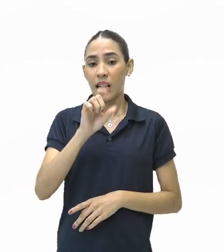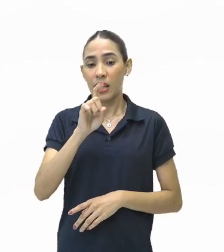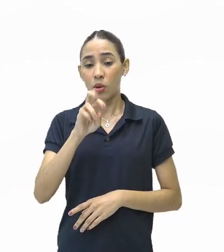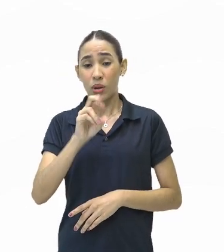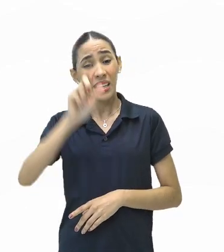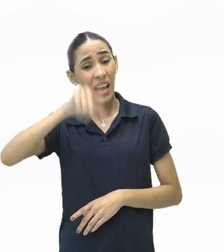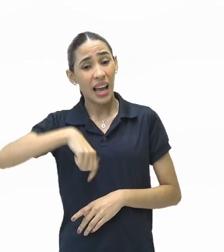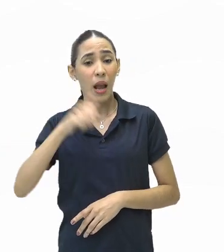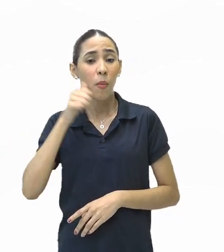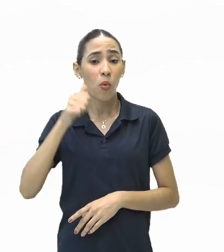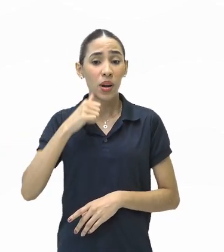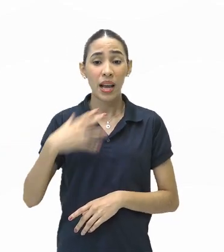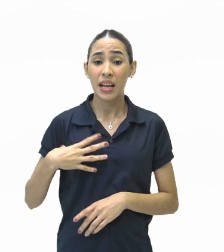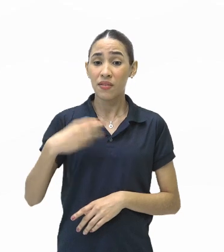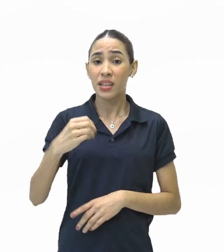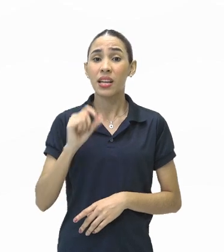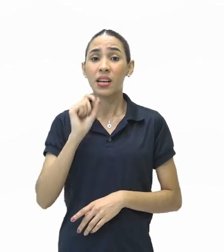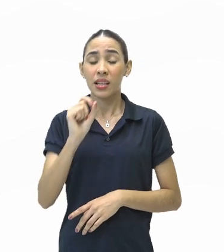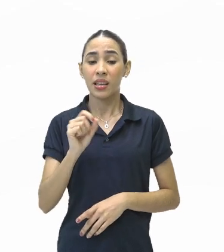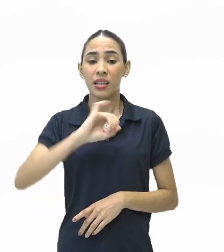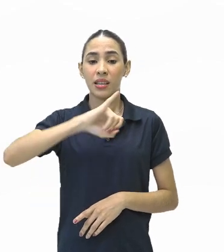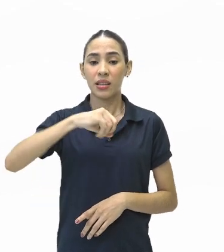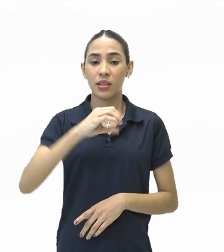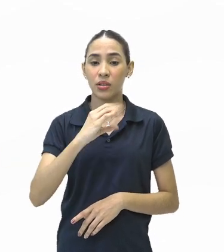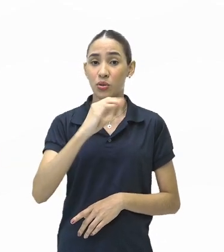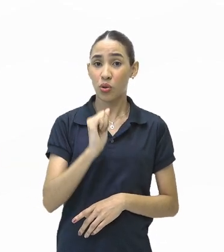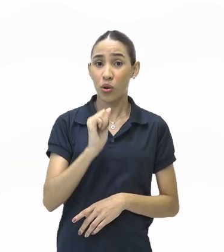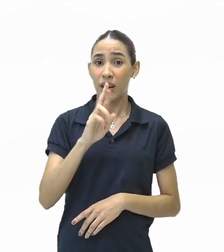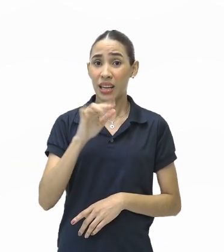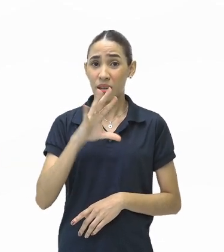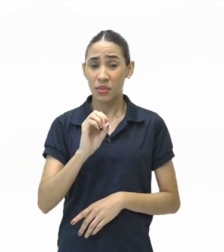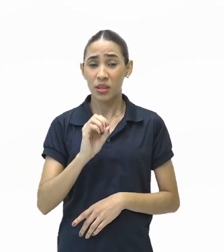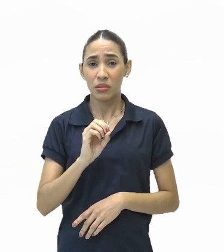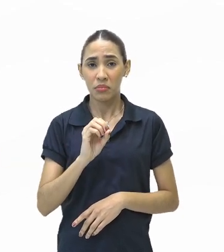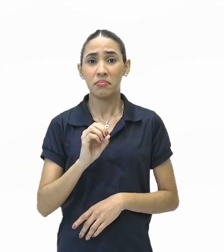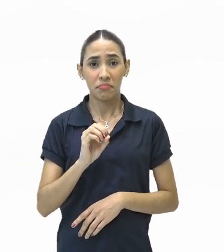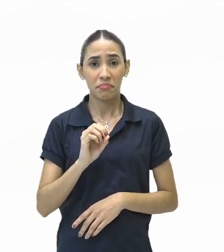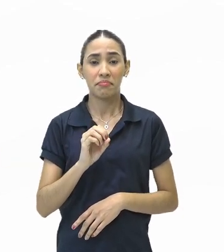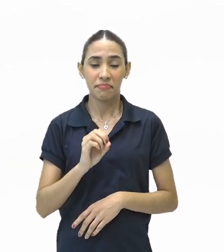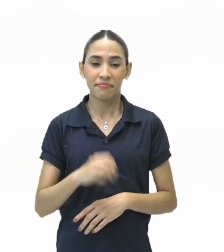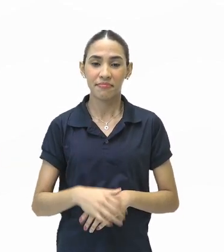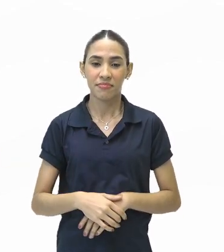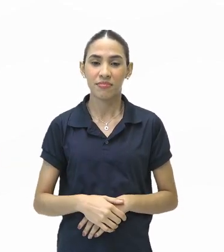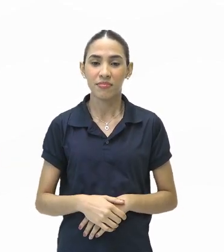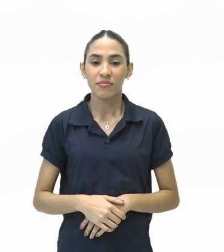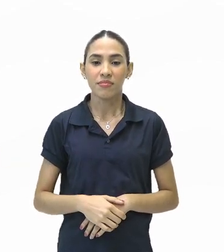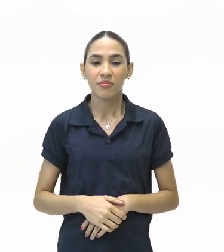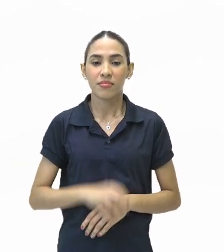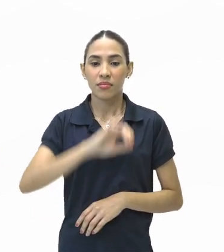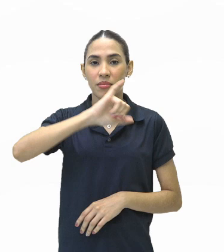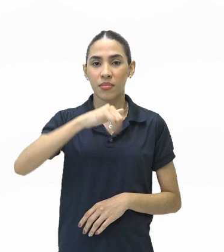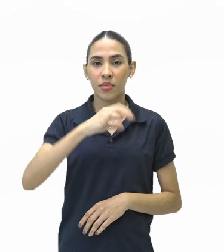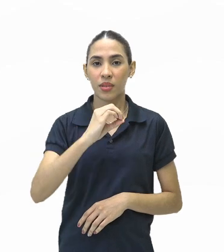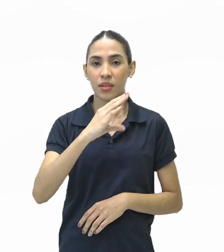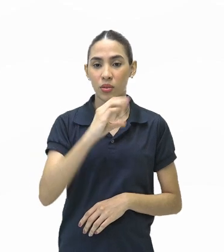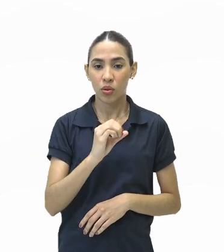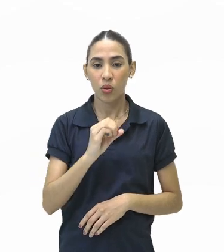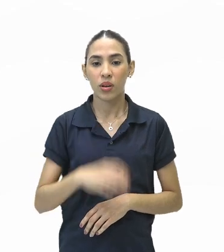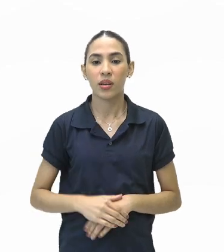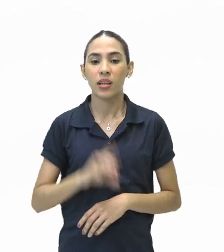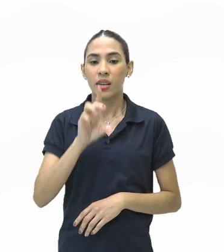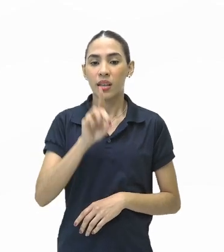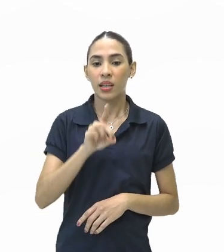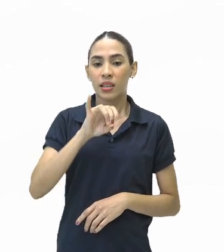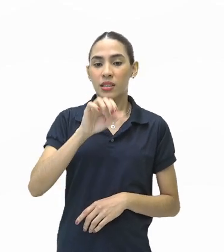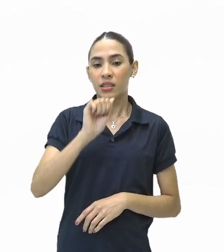que ela era filha de quem? Do Joca. Olha a revelação aí. Joca morreu e aí a Diamorim, para